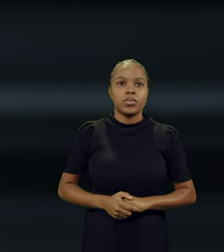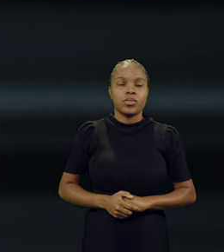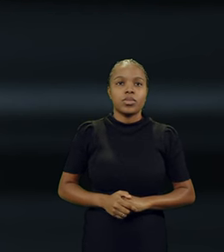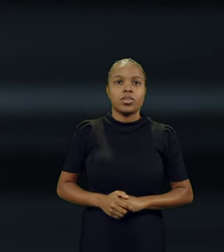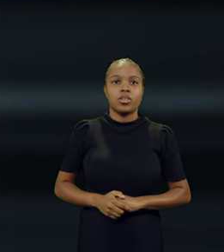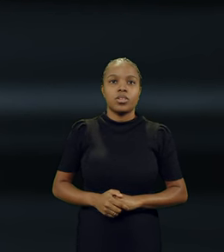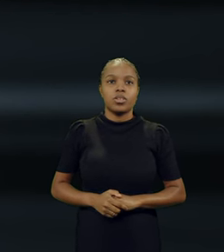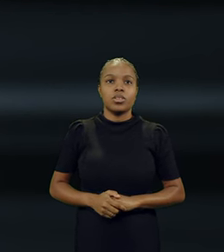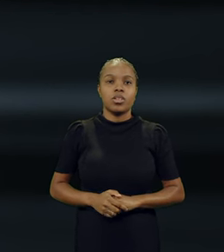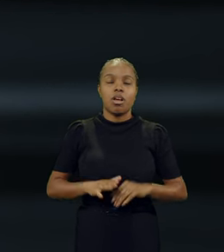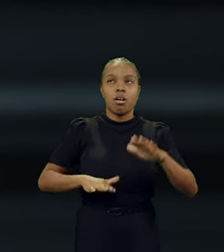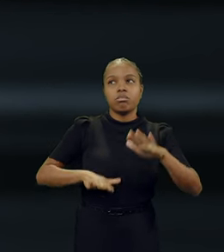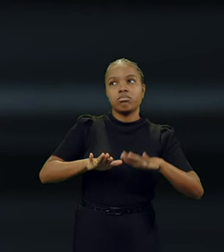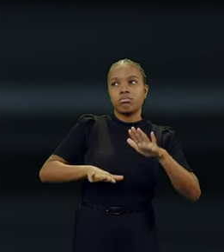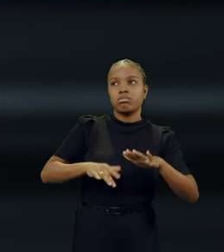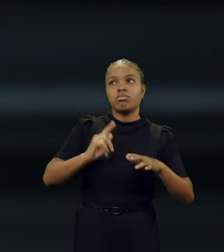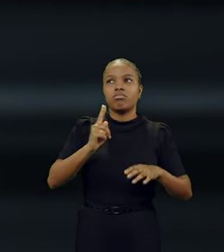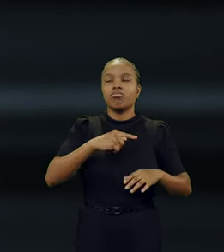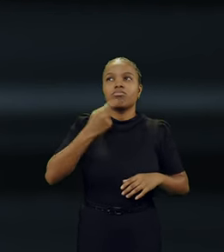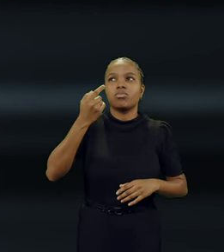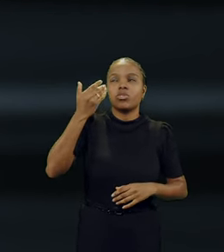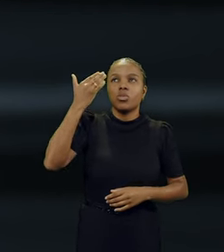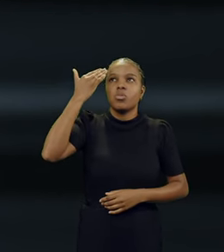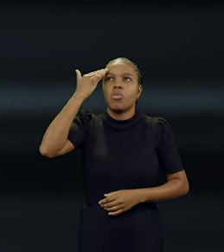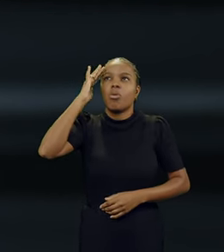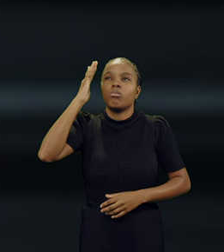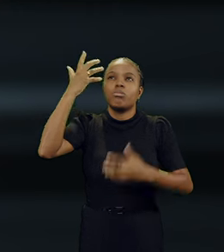nós entendemos que